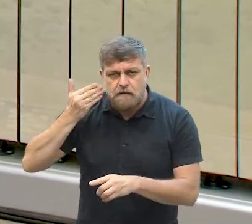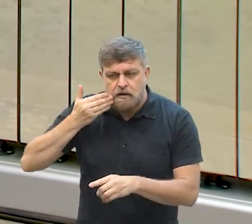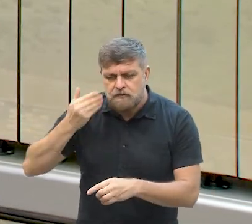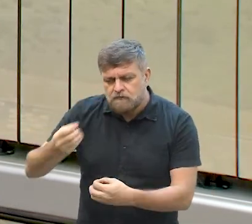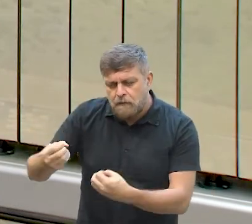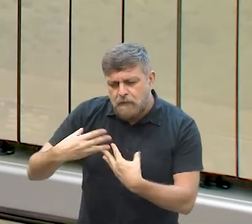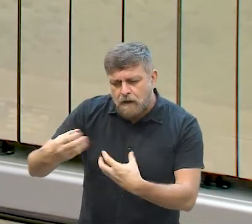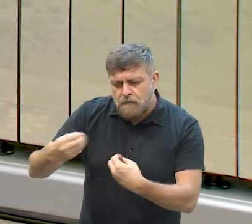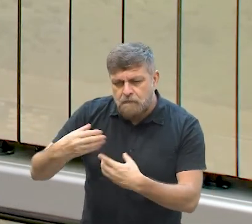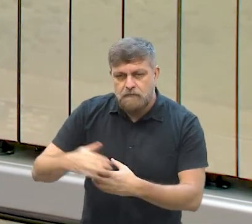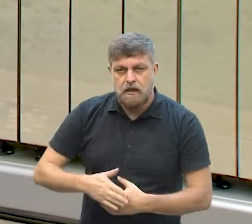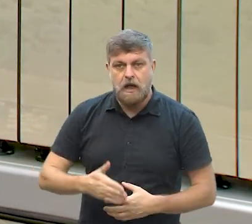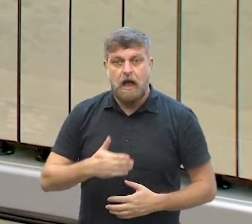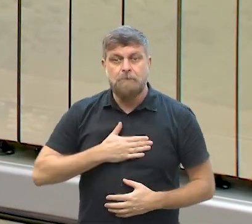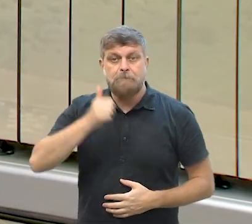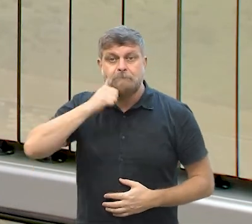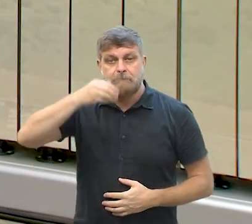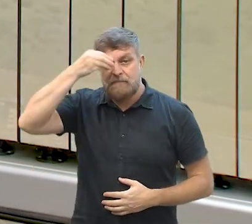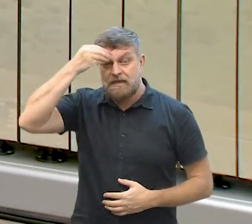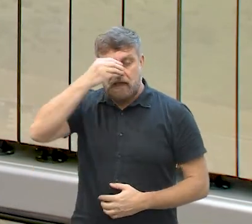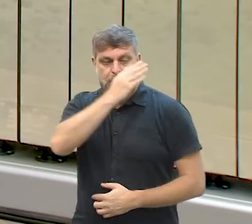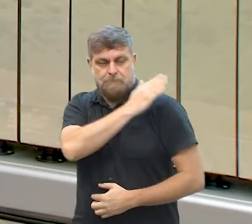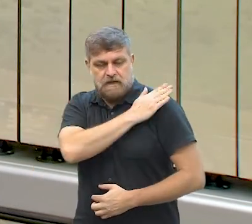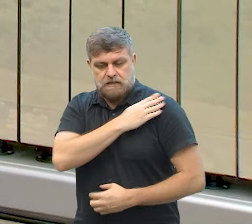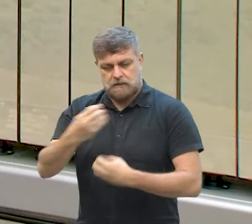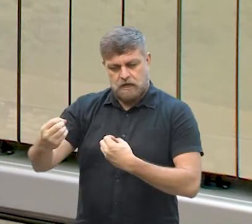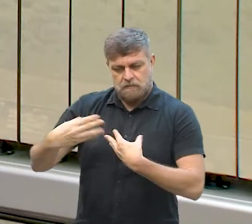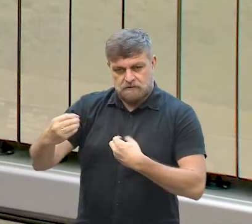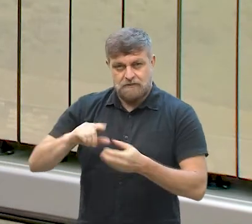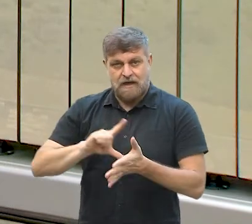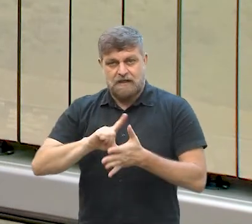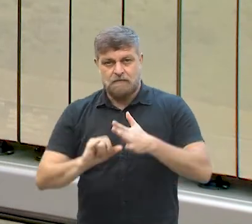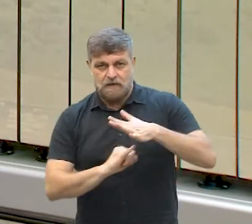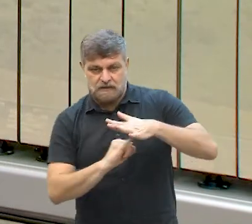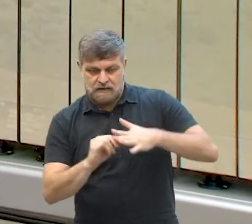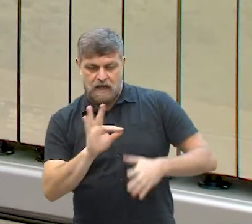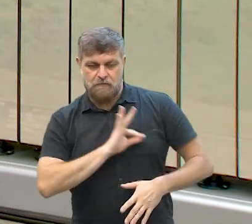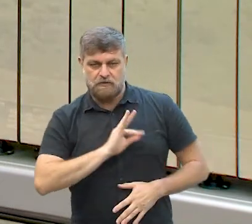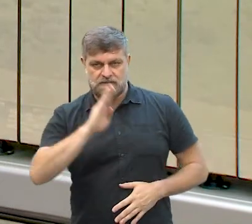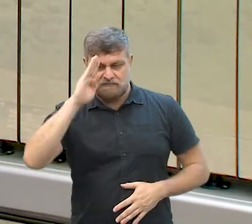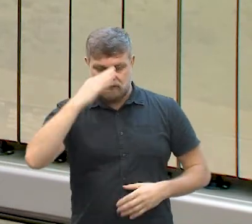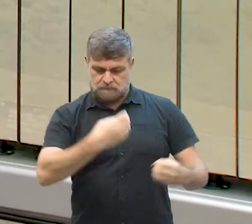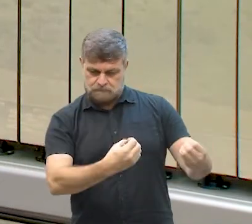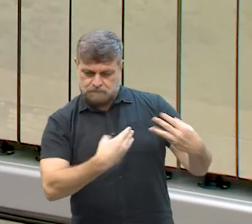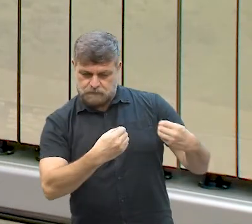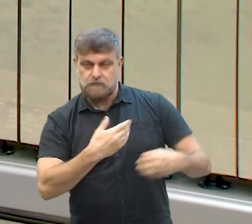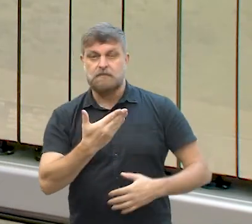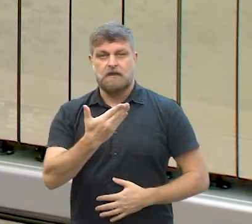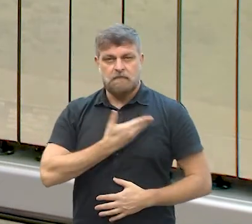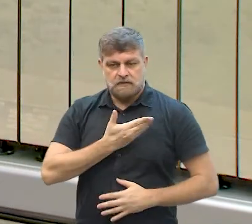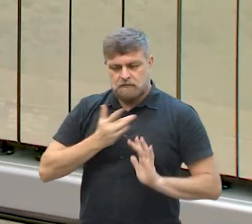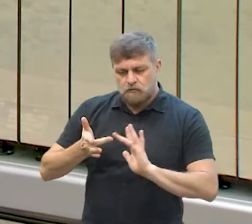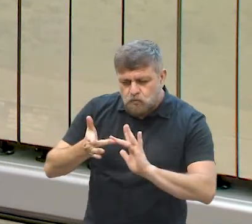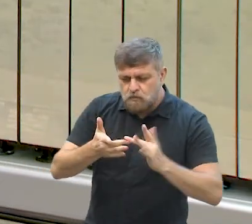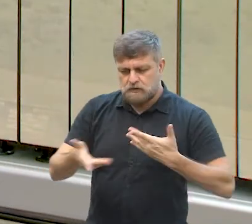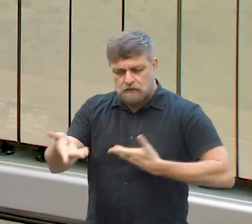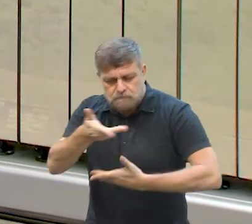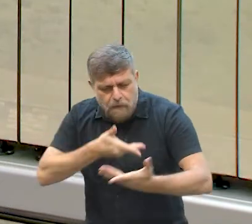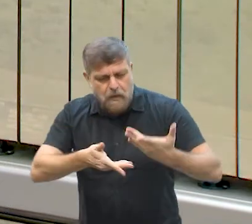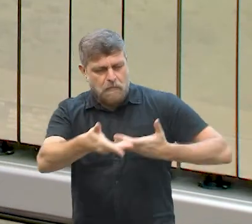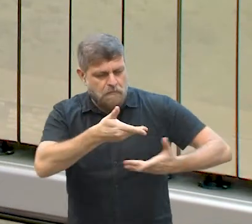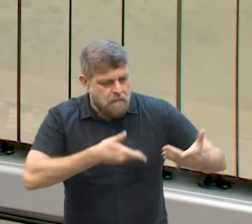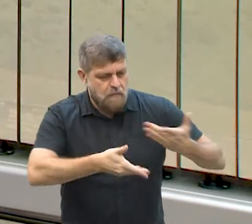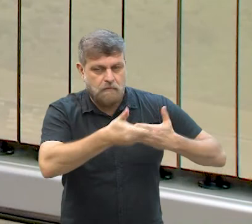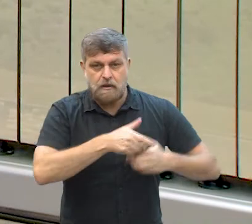crescendo, aprendendo desde a minha infância com a minha madrinha, na instituição Polícia Militar, né, com as minhas amizades, as